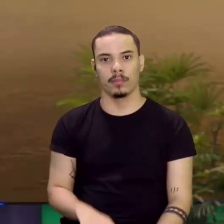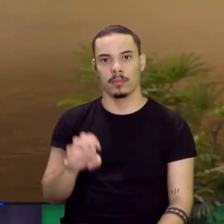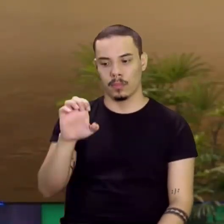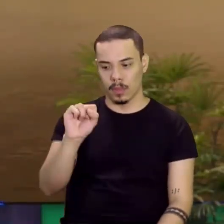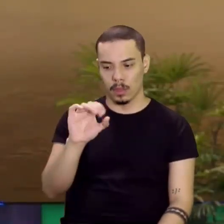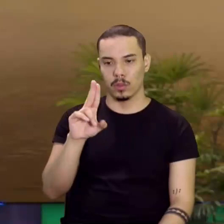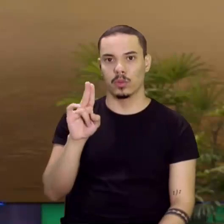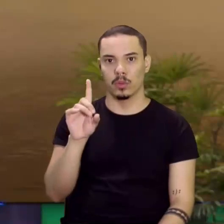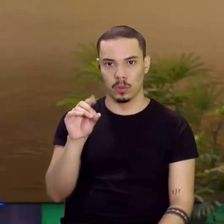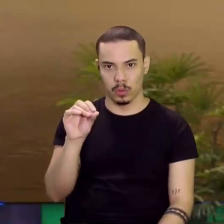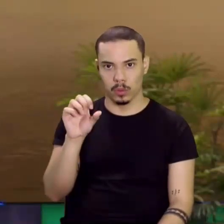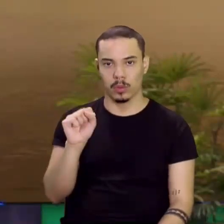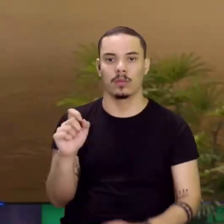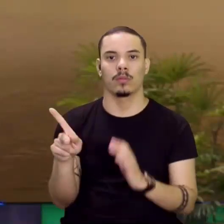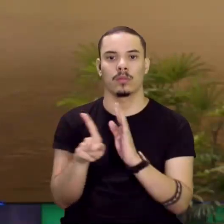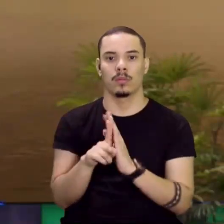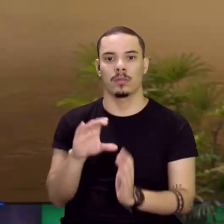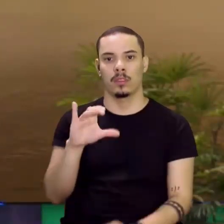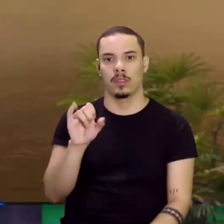Escudos cristalinos.